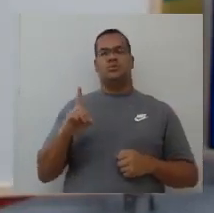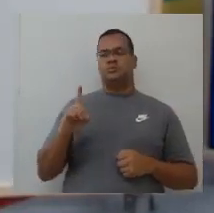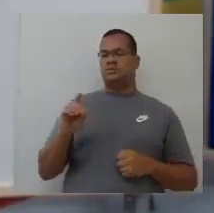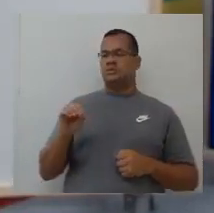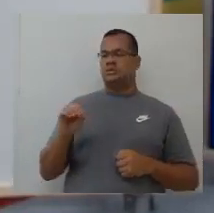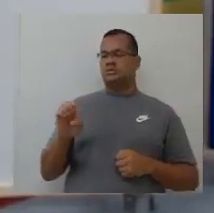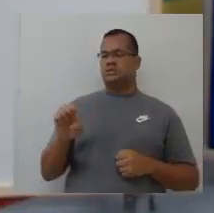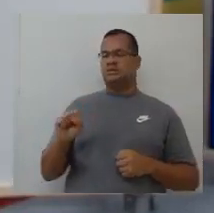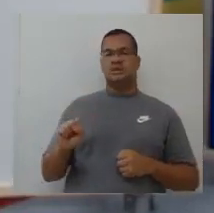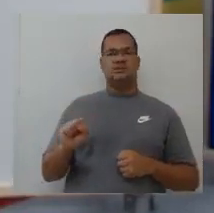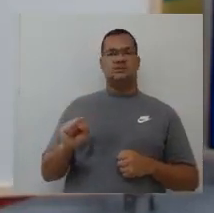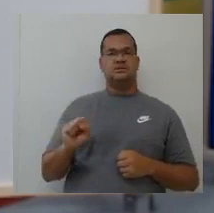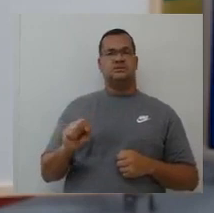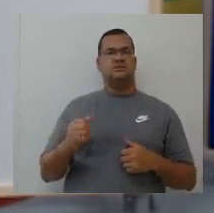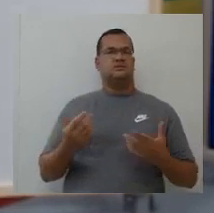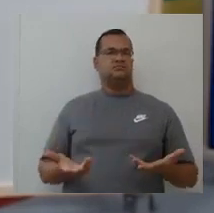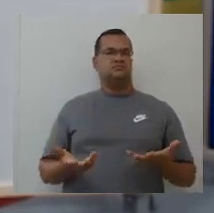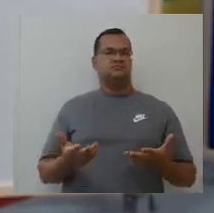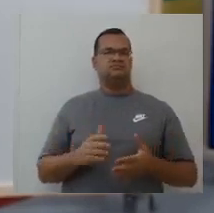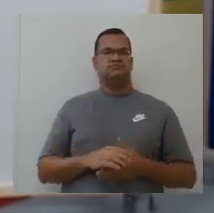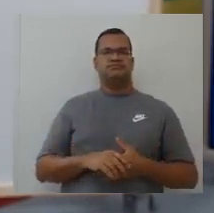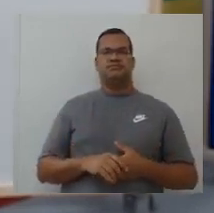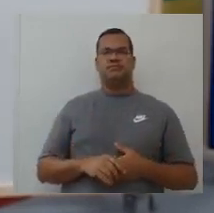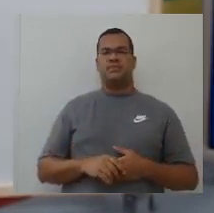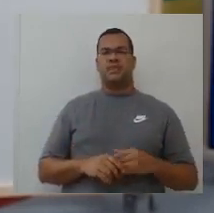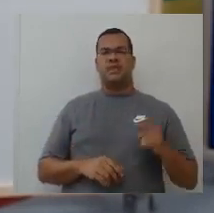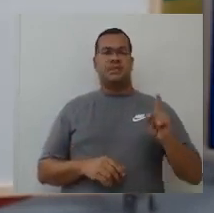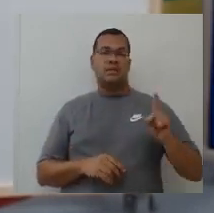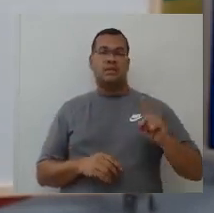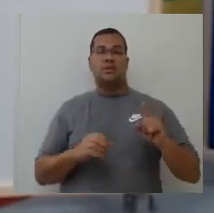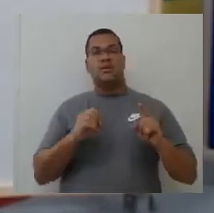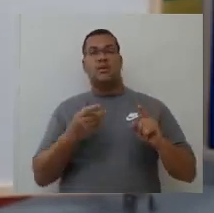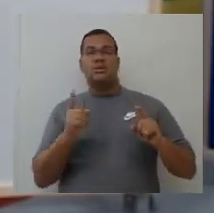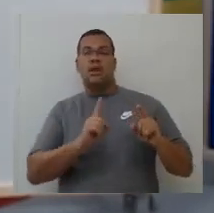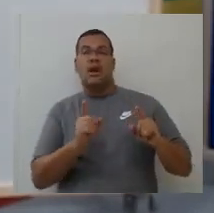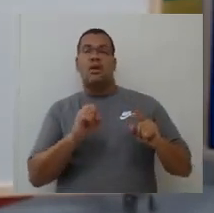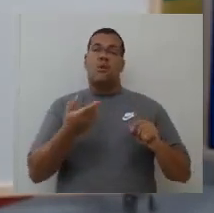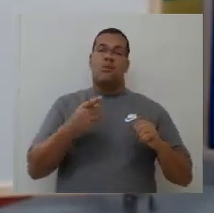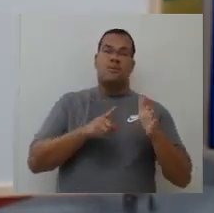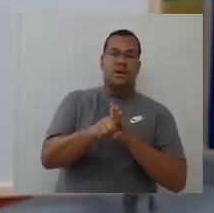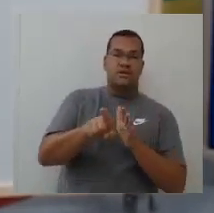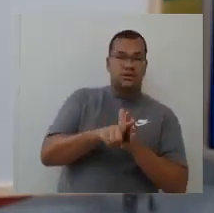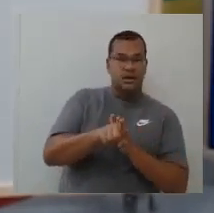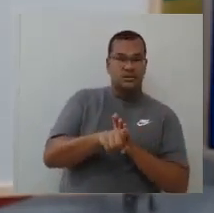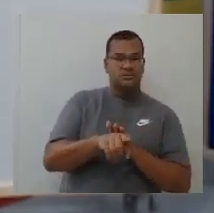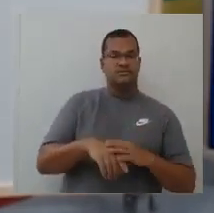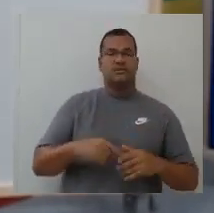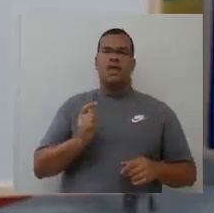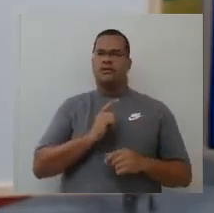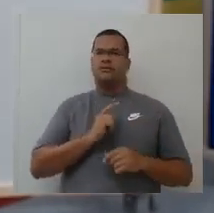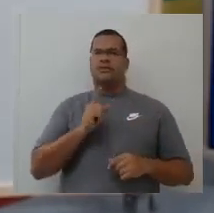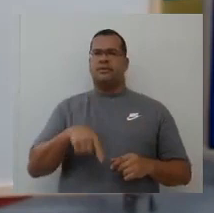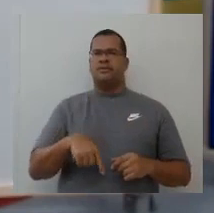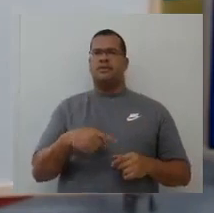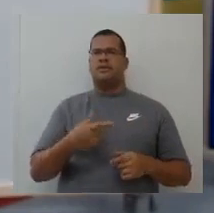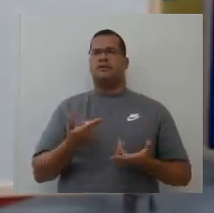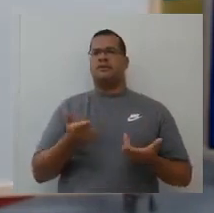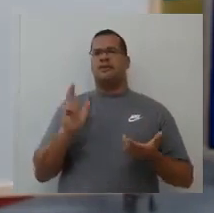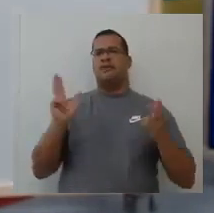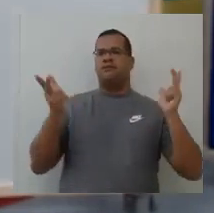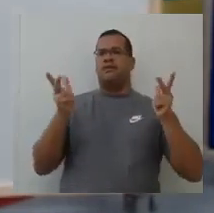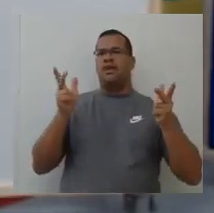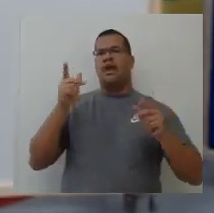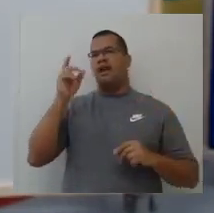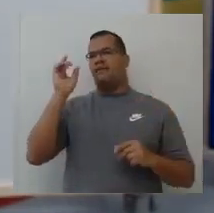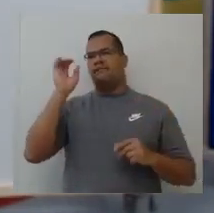essas 2 palavrinhas aqui para negar e para perguntar. Eu tenho 2. Por quê? Porque tem aquela vida louca, né? Que precisa de algo exclusivo só